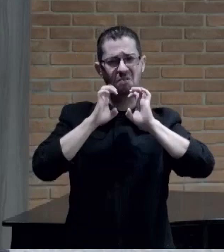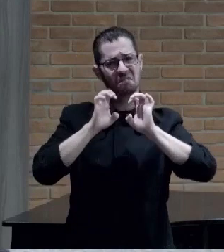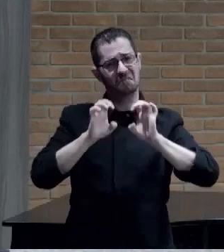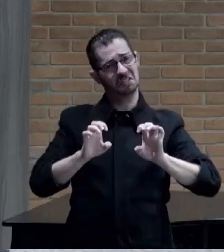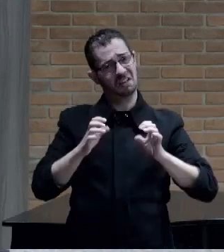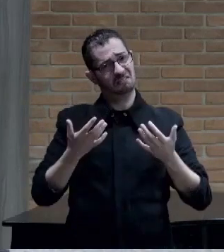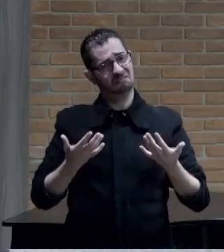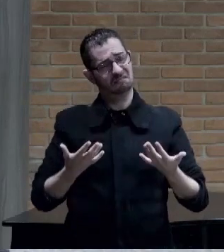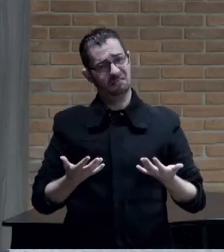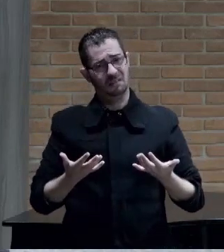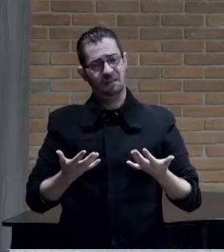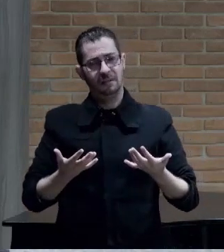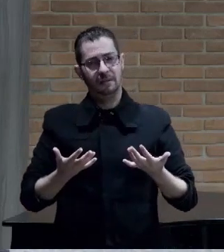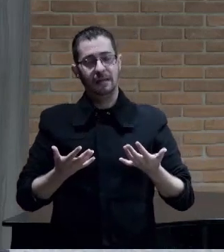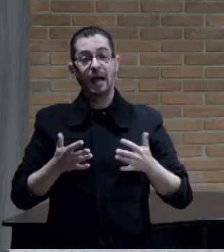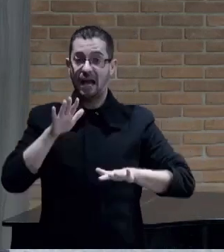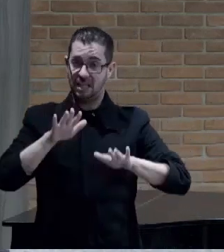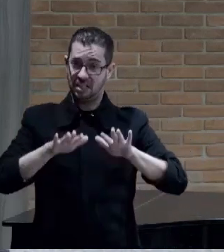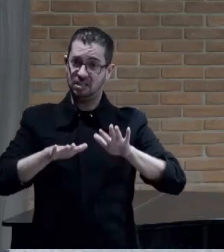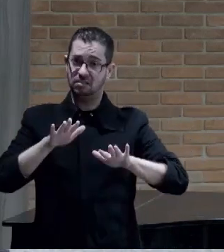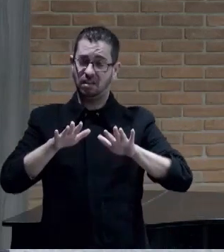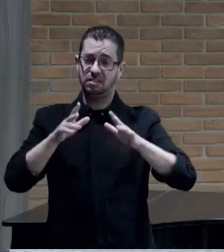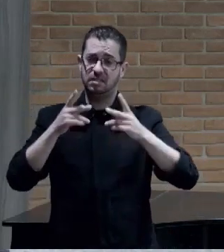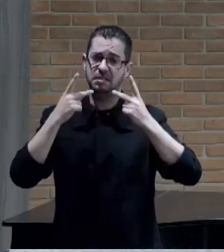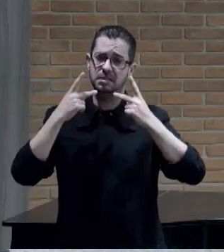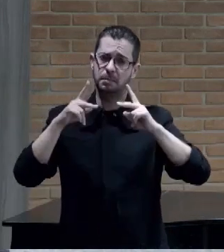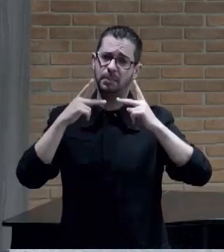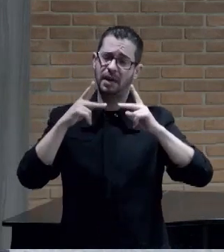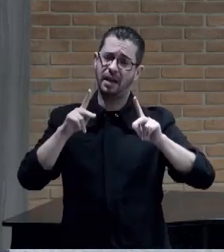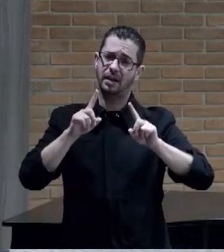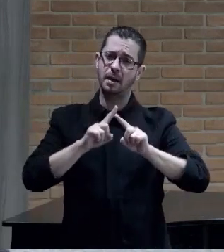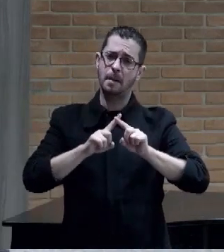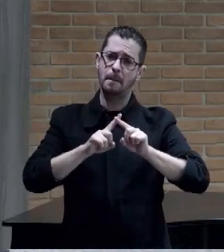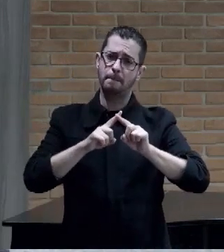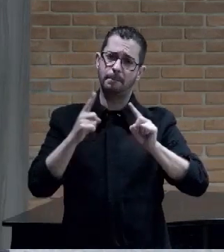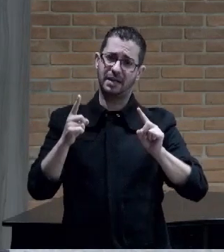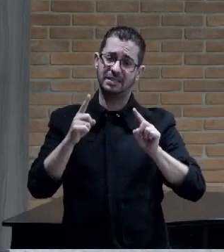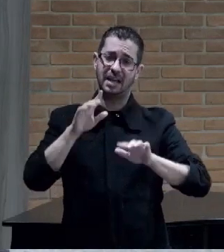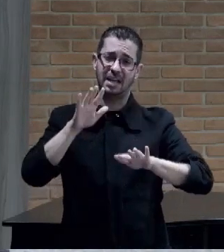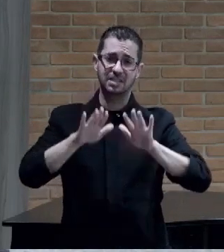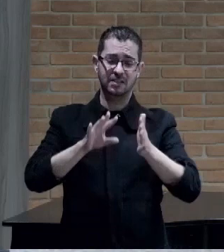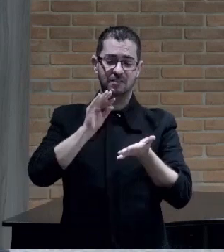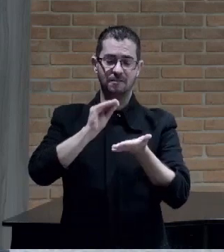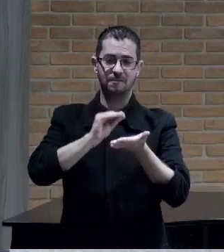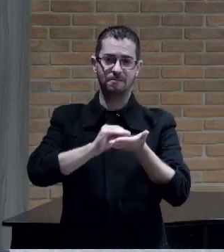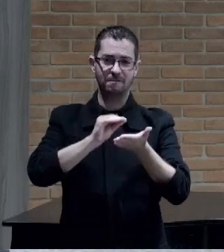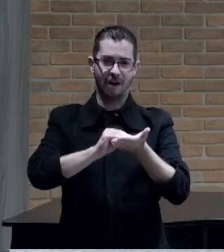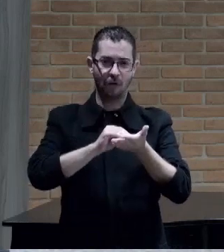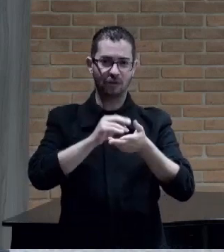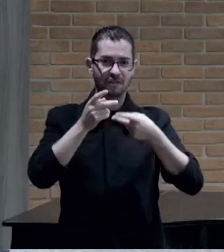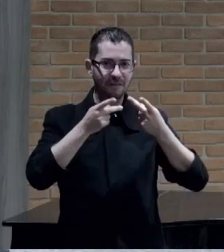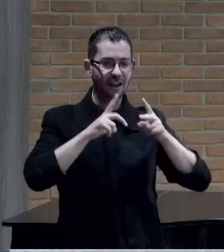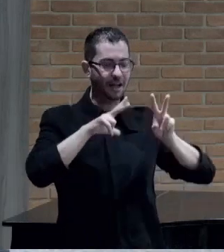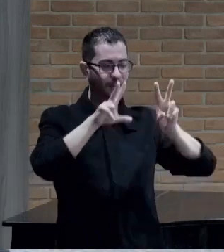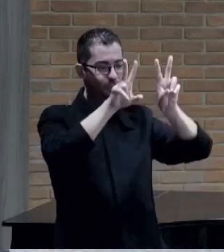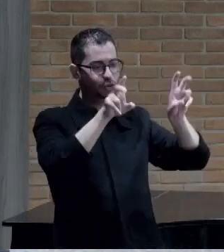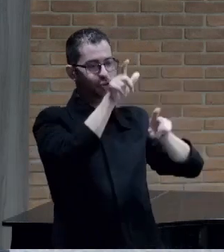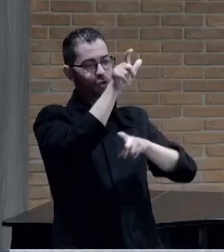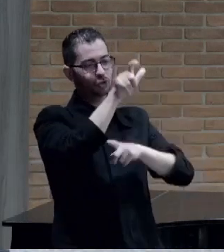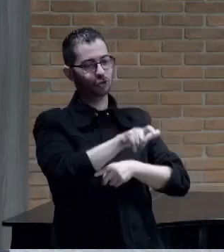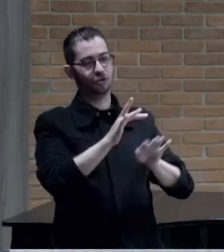Ultimamente, muito se prega, mas nem sempre sobre isso. Muito se prega